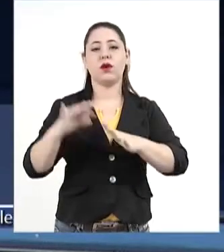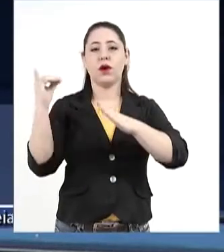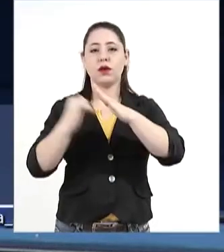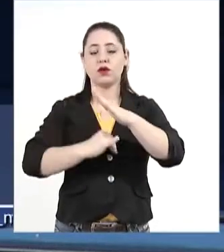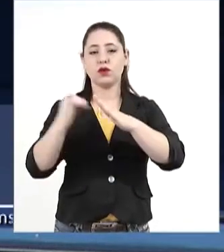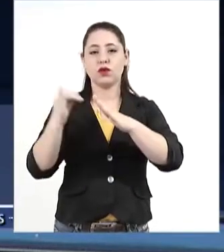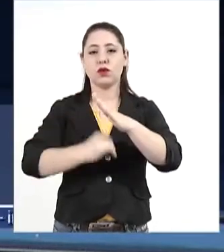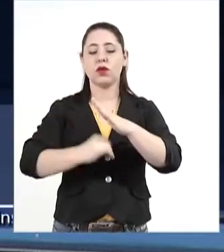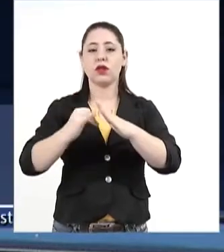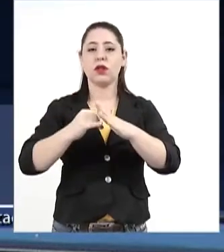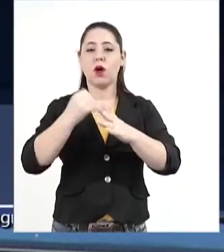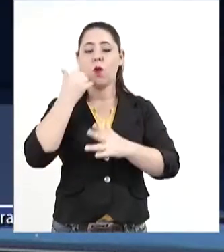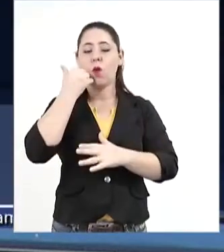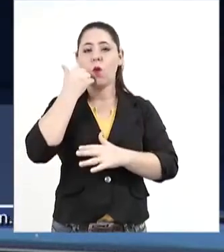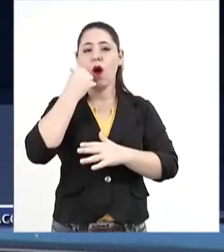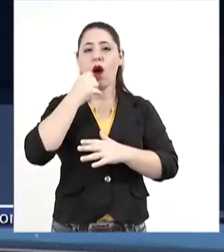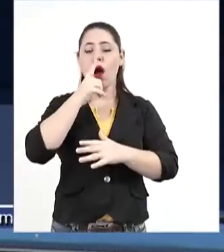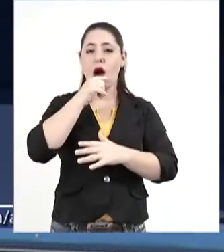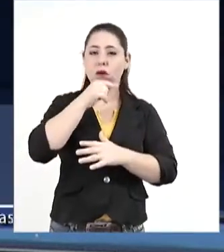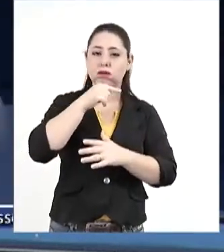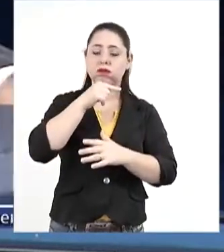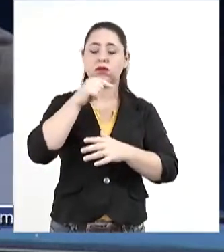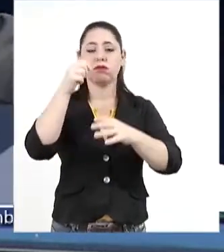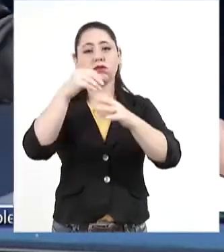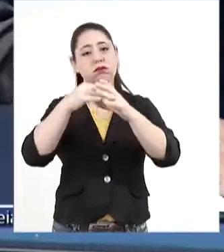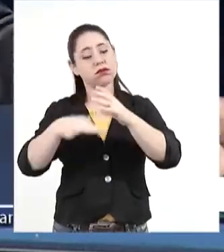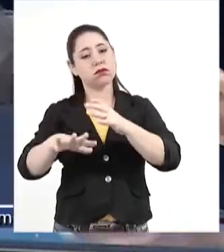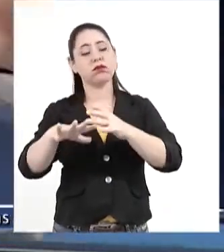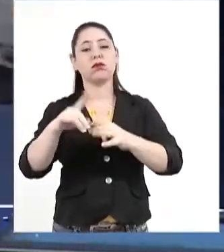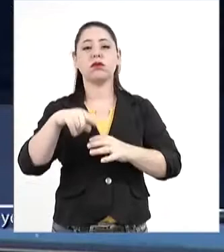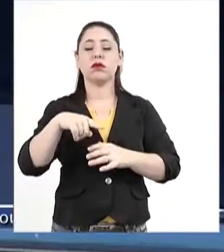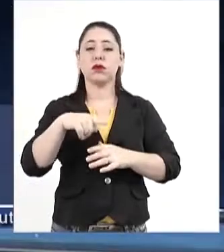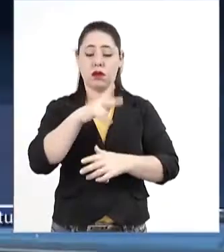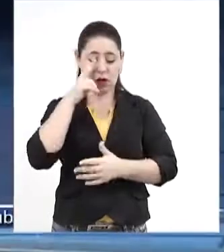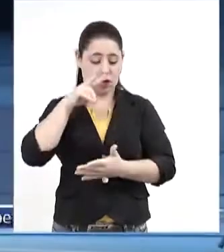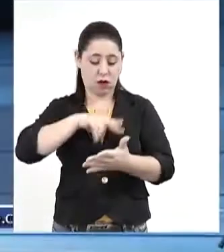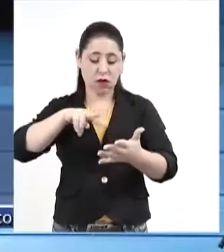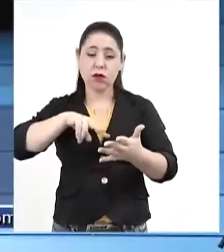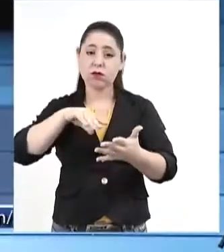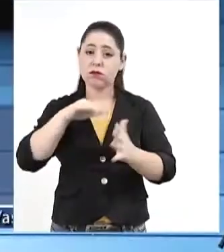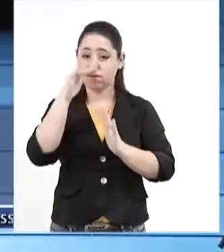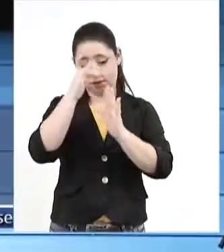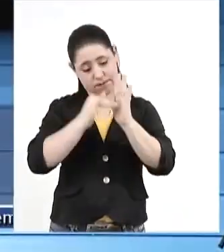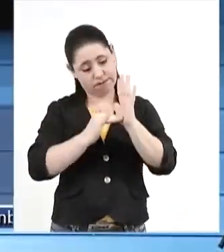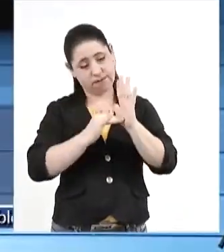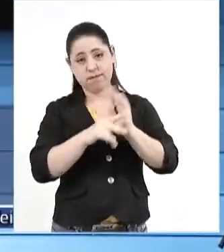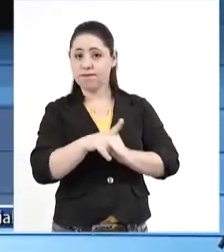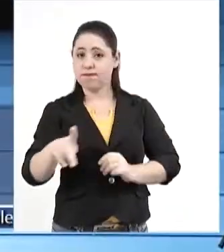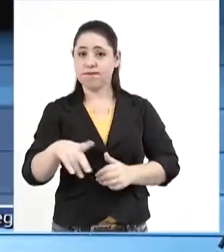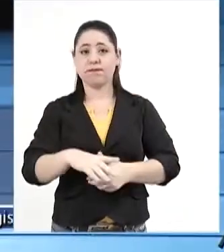indicação do deputado Neno Azuki. Foi lido o expediente, senhor presidente.